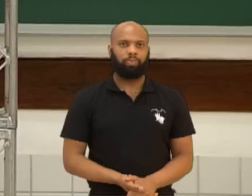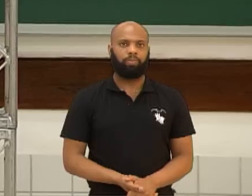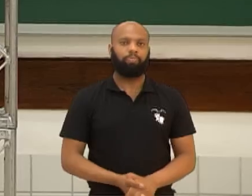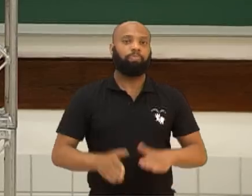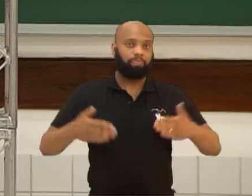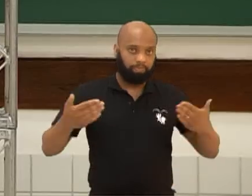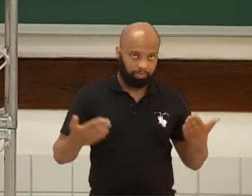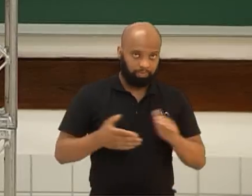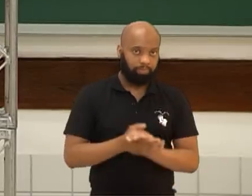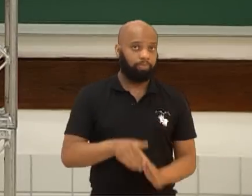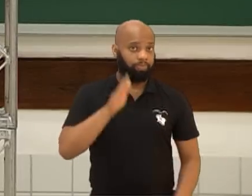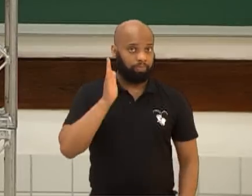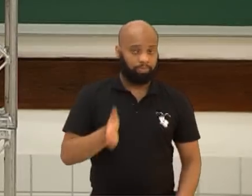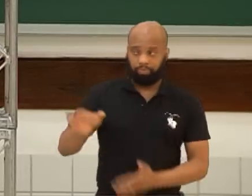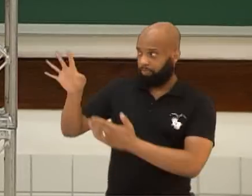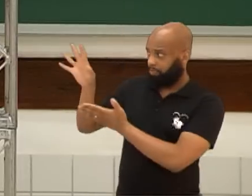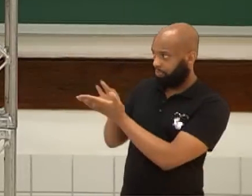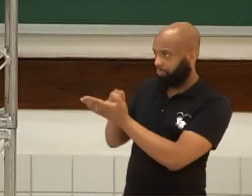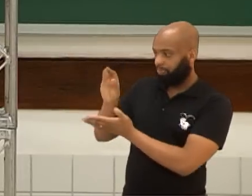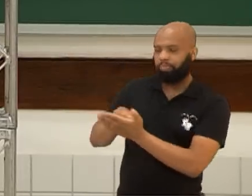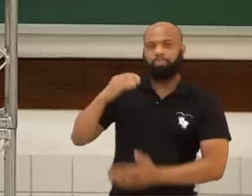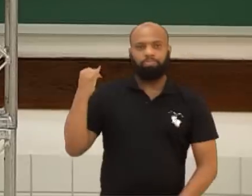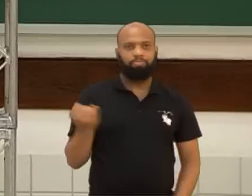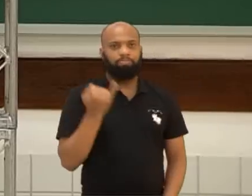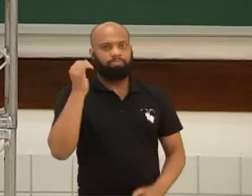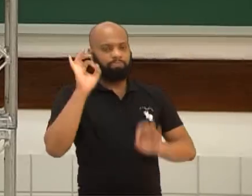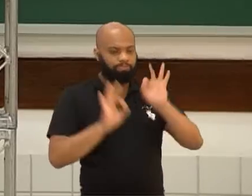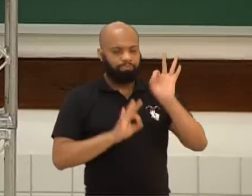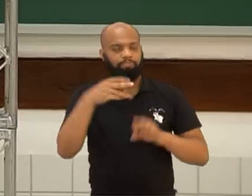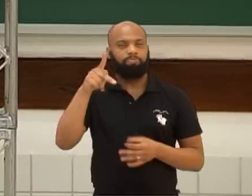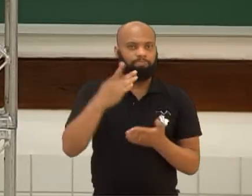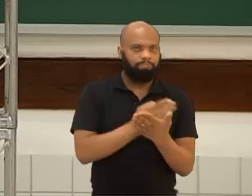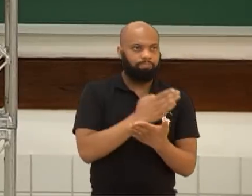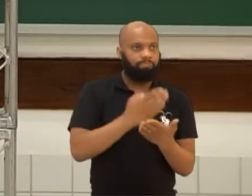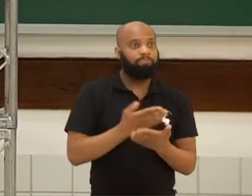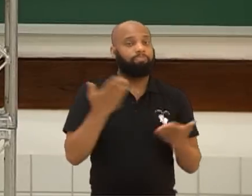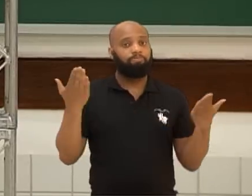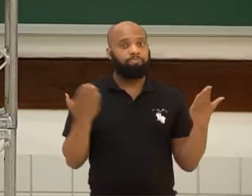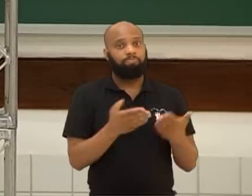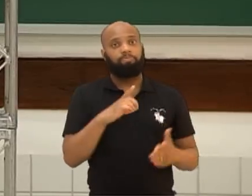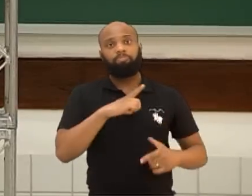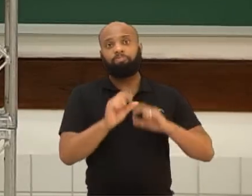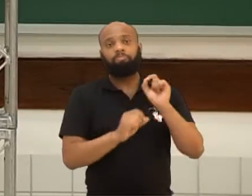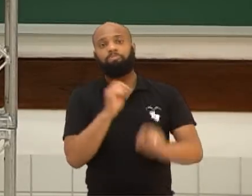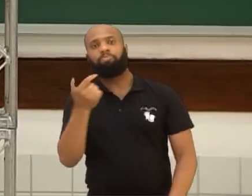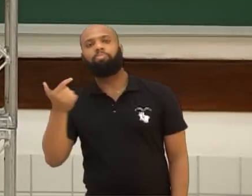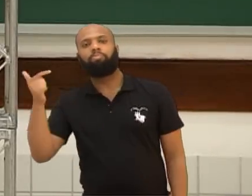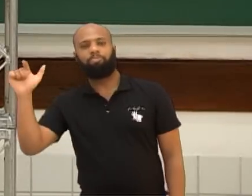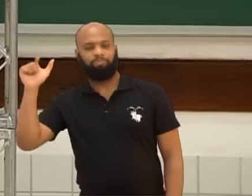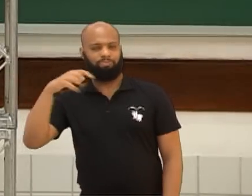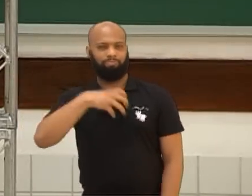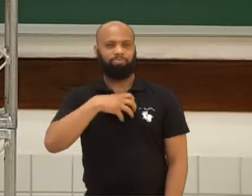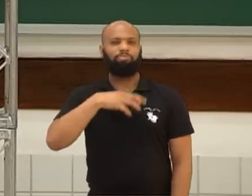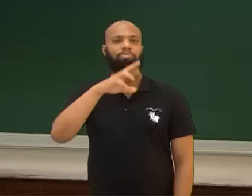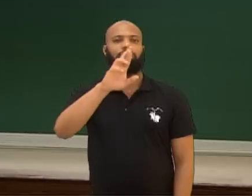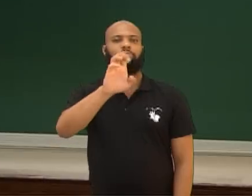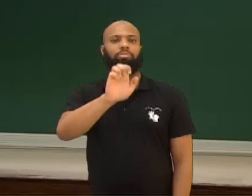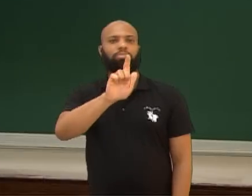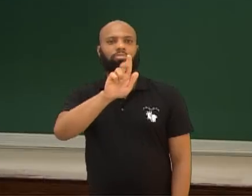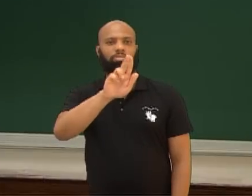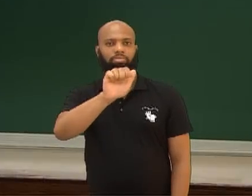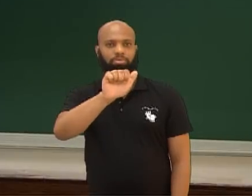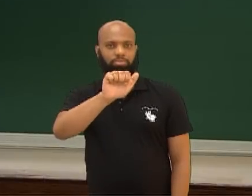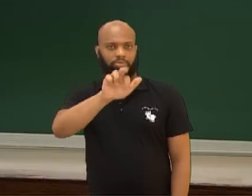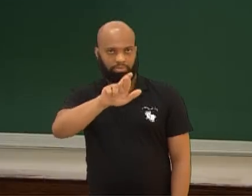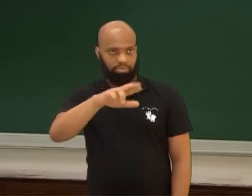E daí? Copiaram? Importante é deixar o caderno organizado. Vamos para o nosso próximo polígono regular, tá bom? Então, aqui,